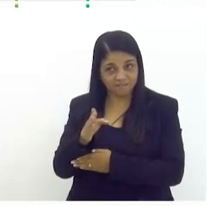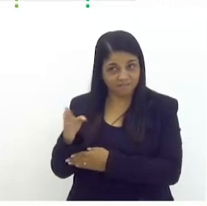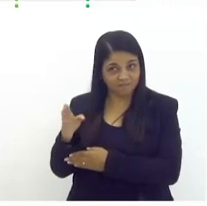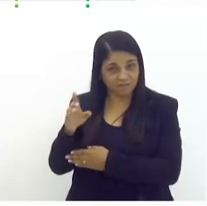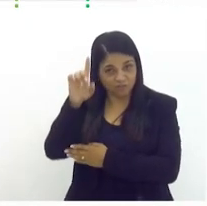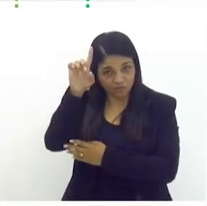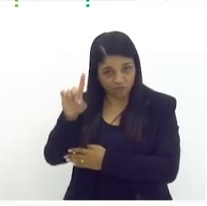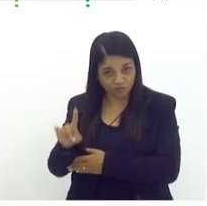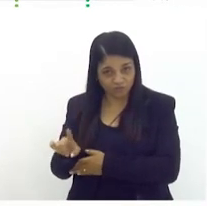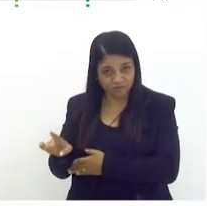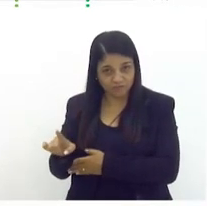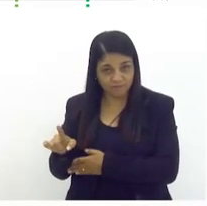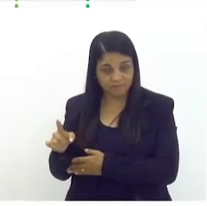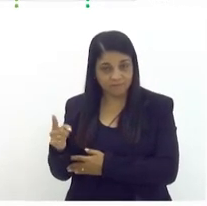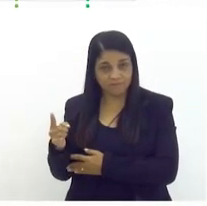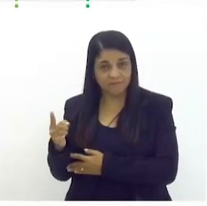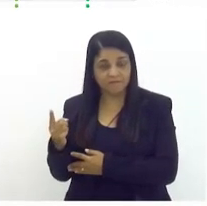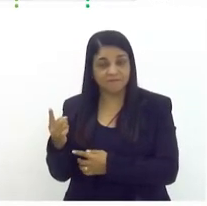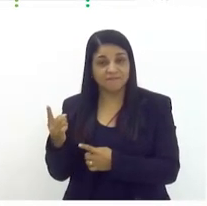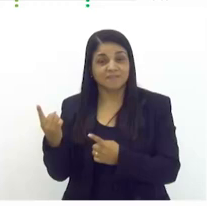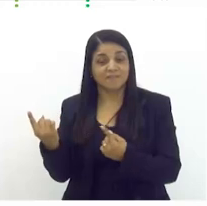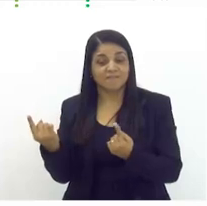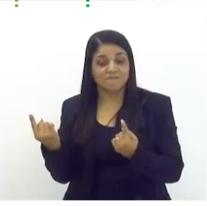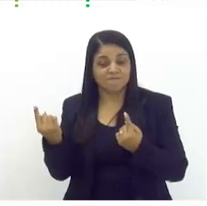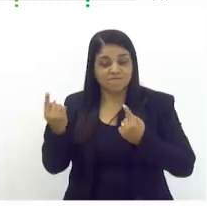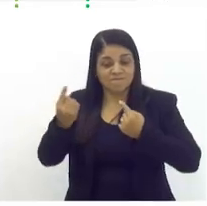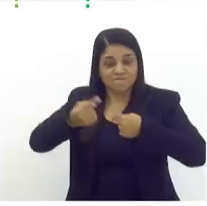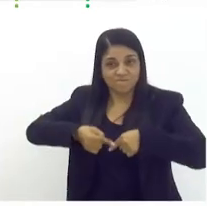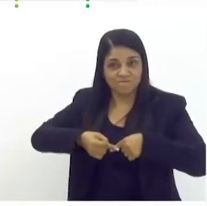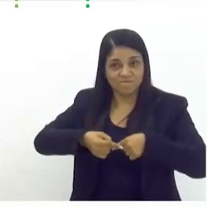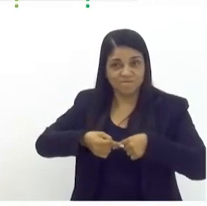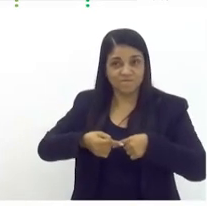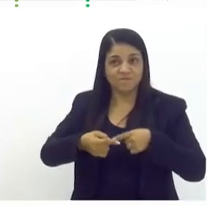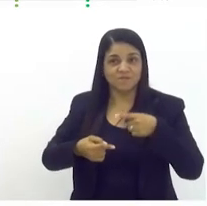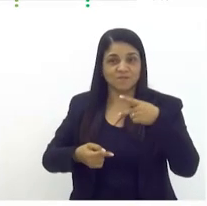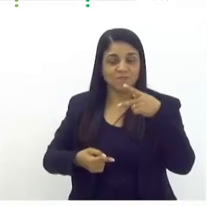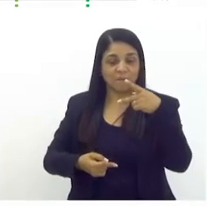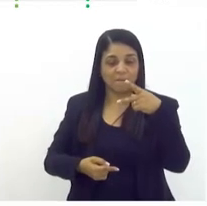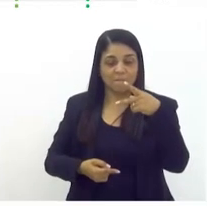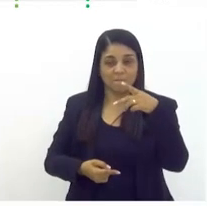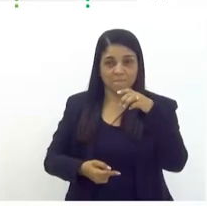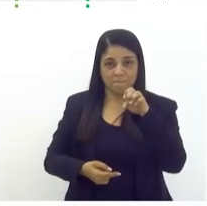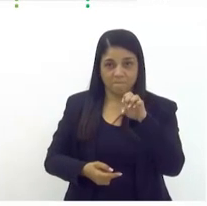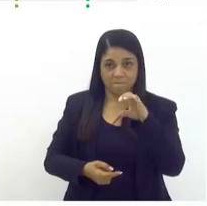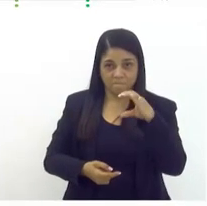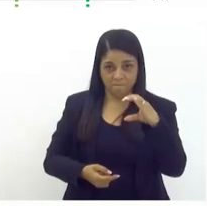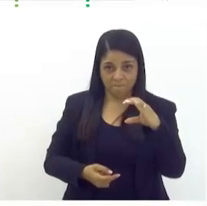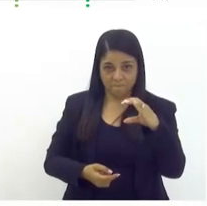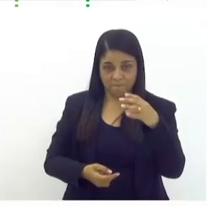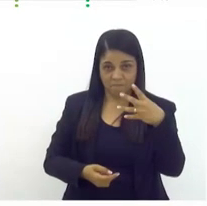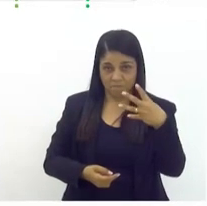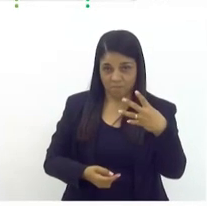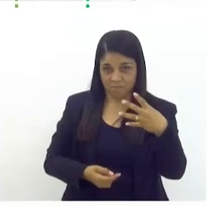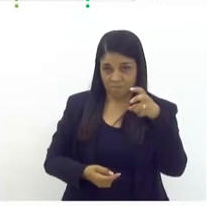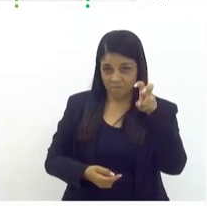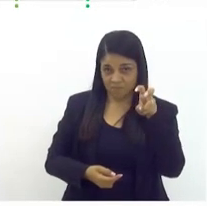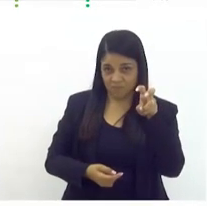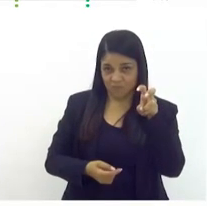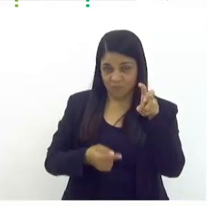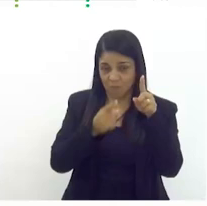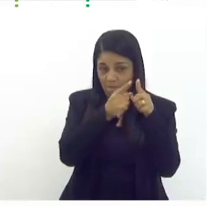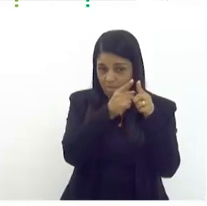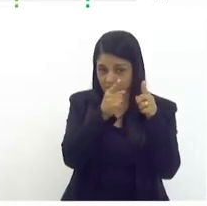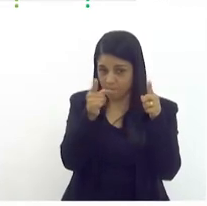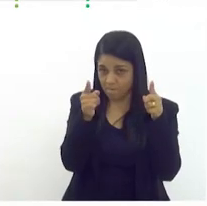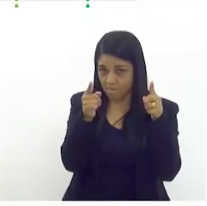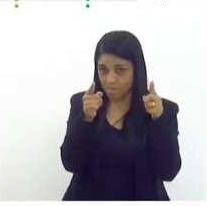versos os cenários da PEC 45 que são aqueles maiores o